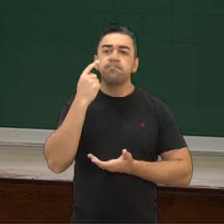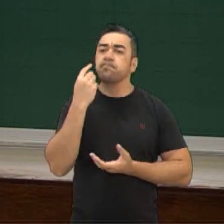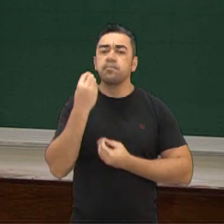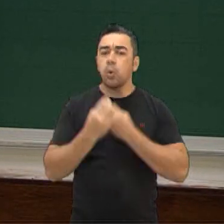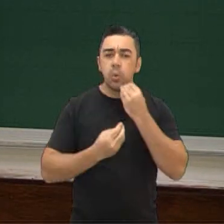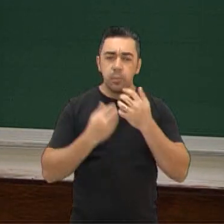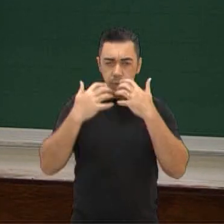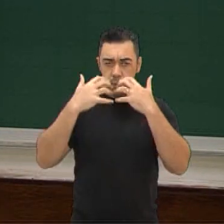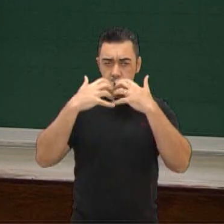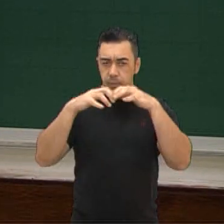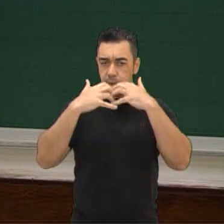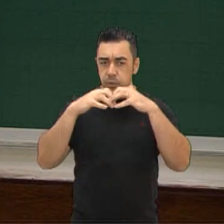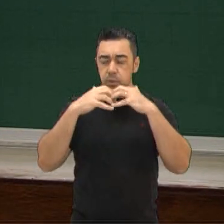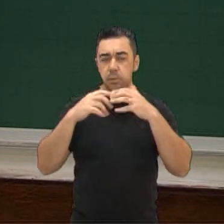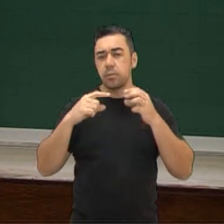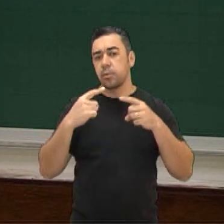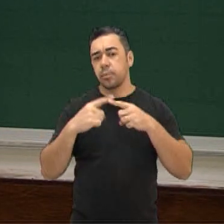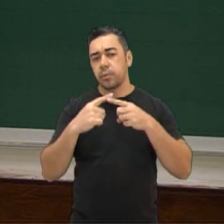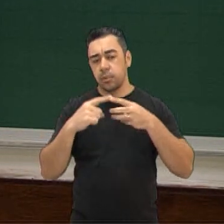estes